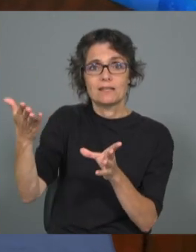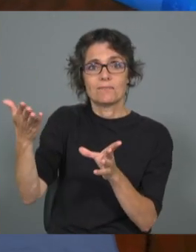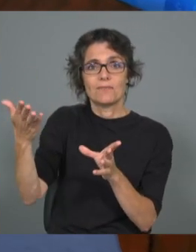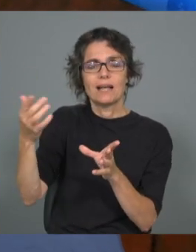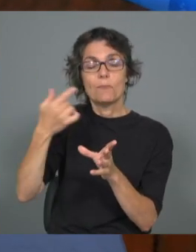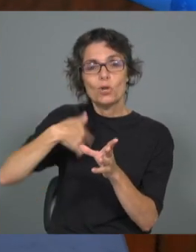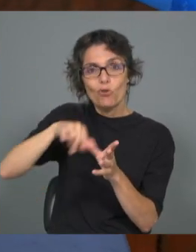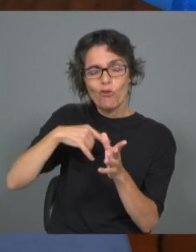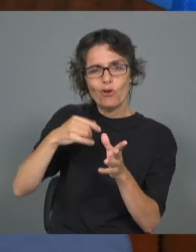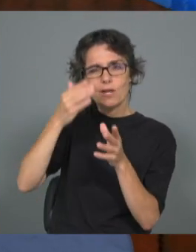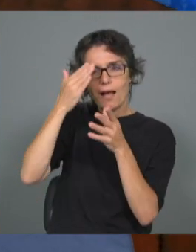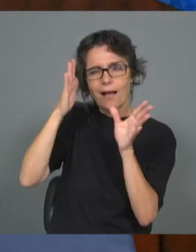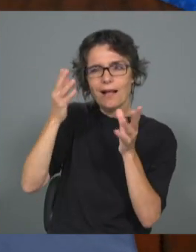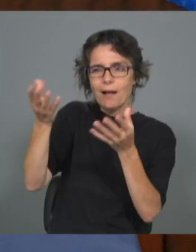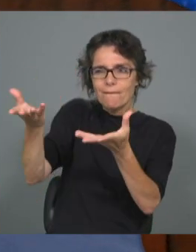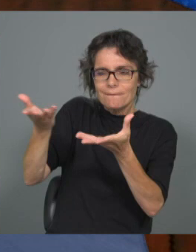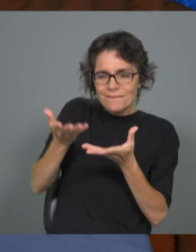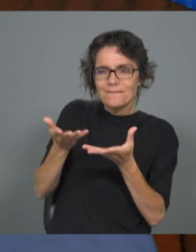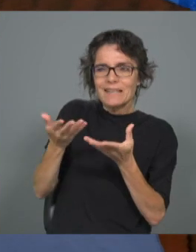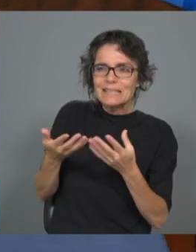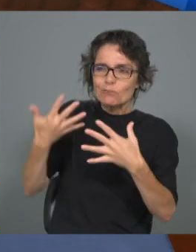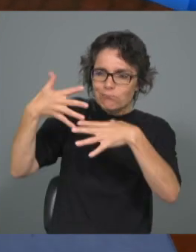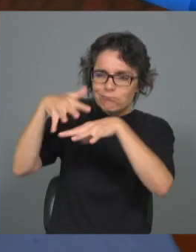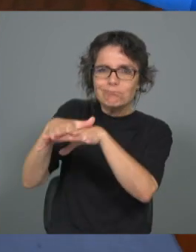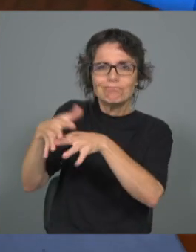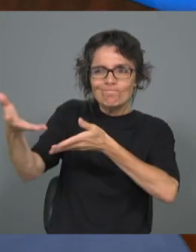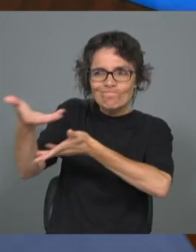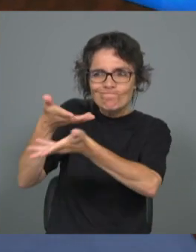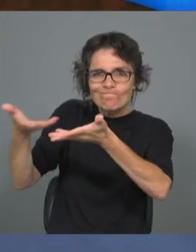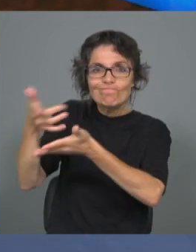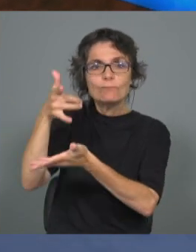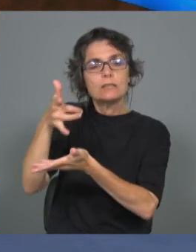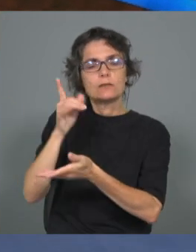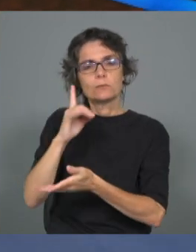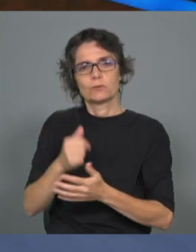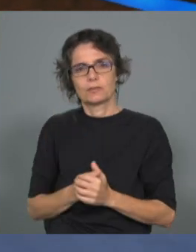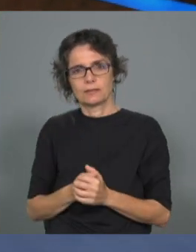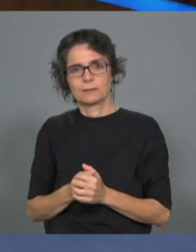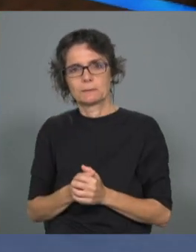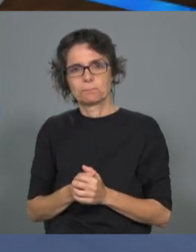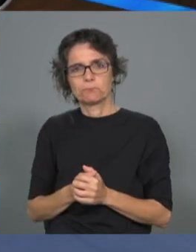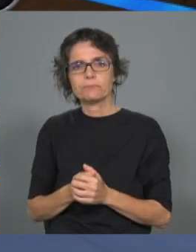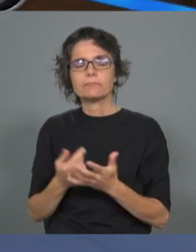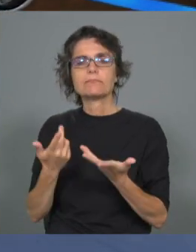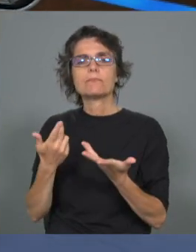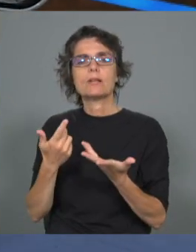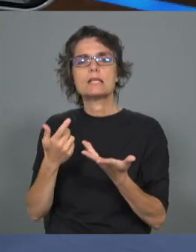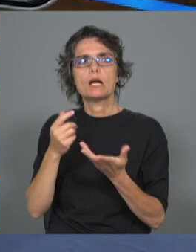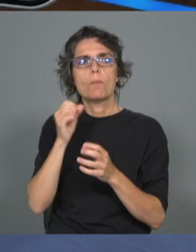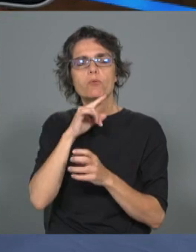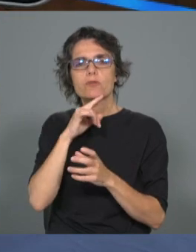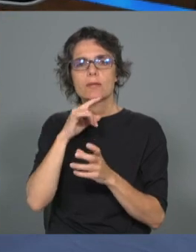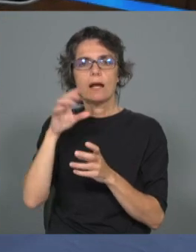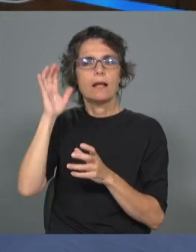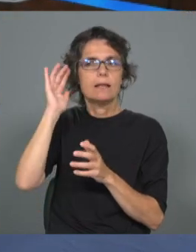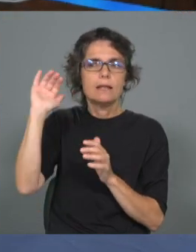uma questão de estarmos disponíveis para, e o movimento sinodal é muito importante para isso, este movimento de escuta.